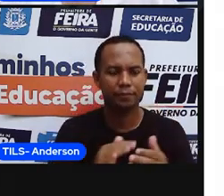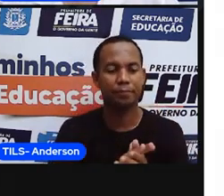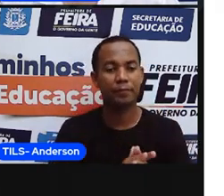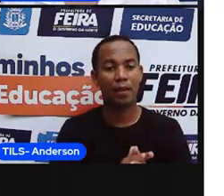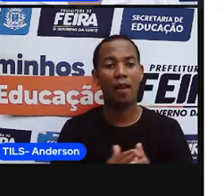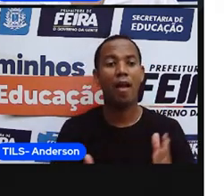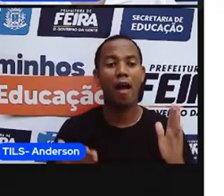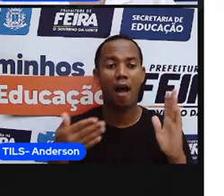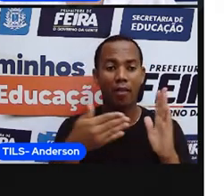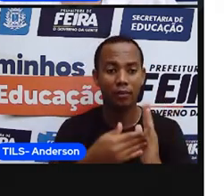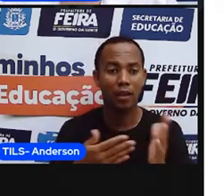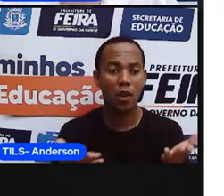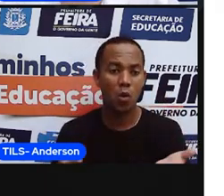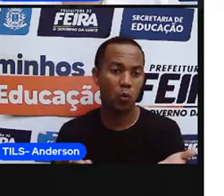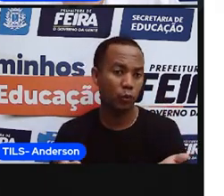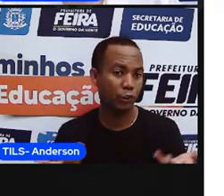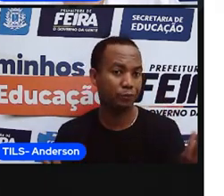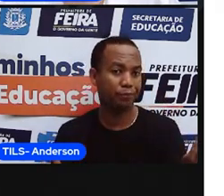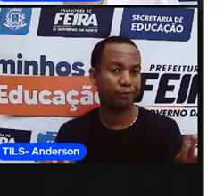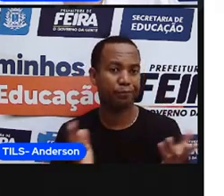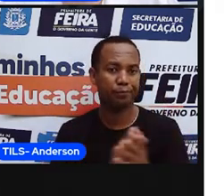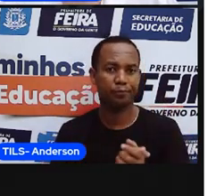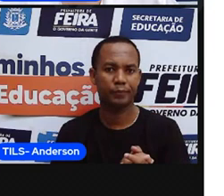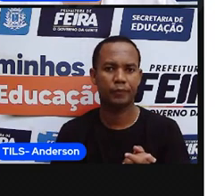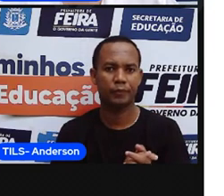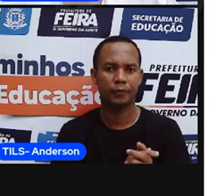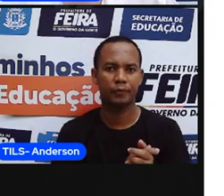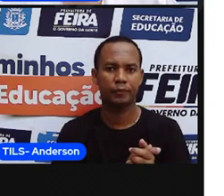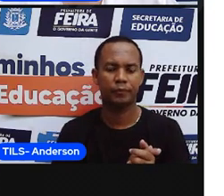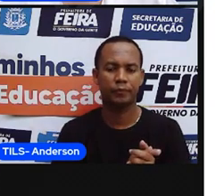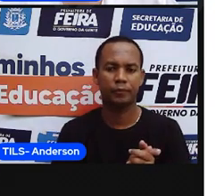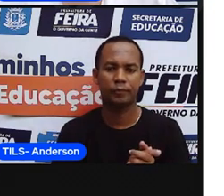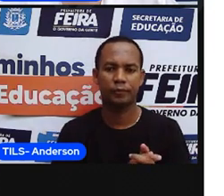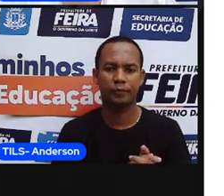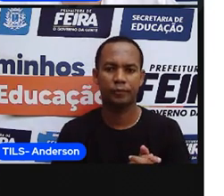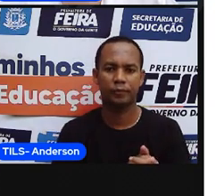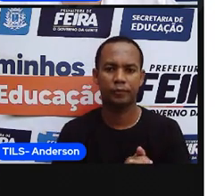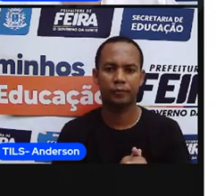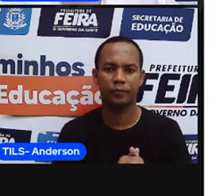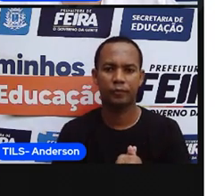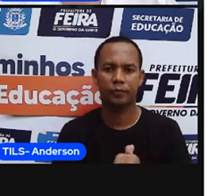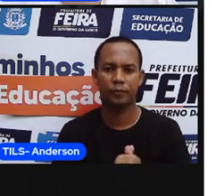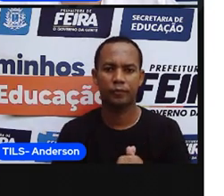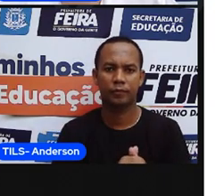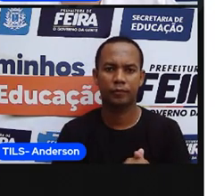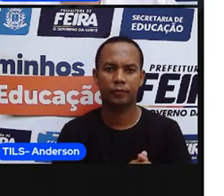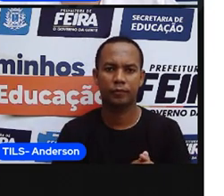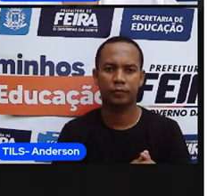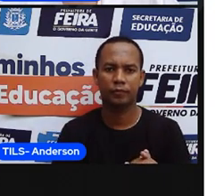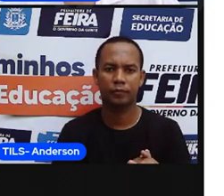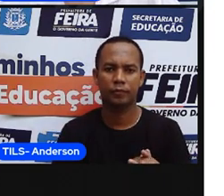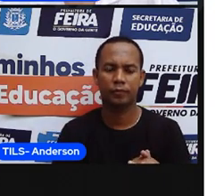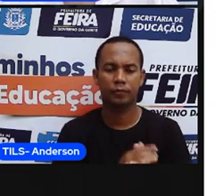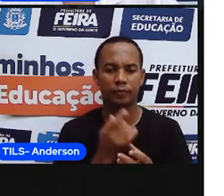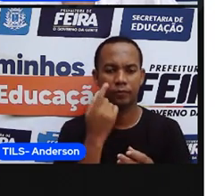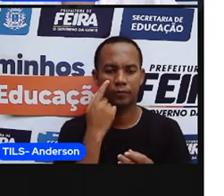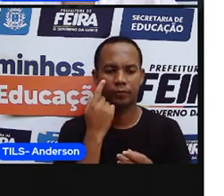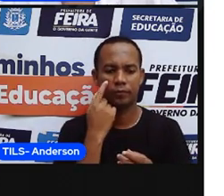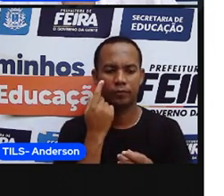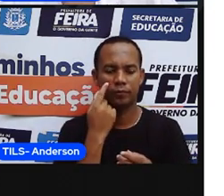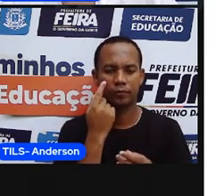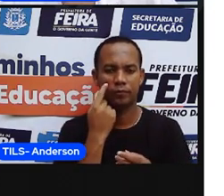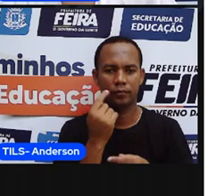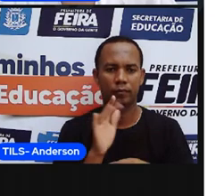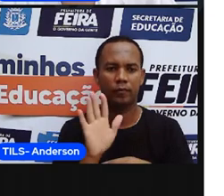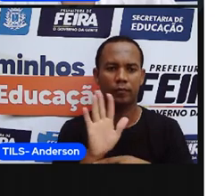até chegar aos nossos dias, né? O que é bem comum aí, essa questão das receitas e tal. A gente vai agora